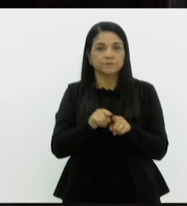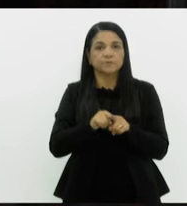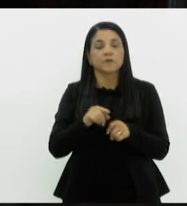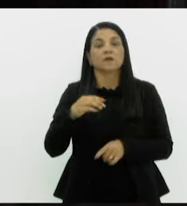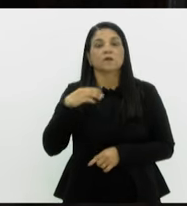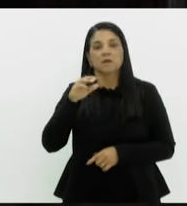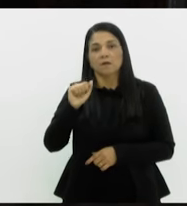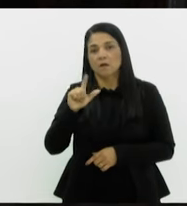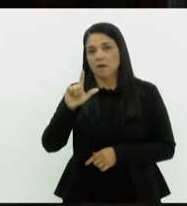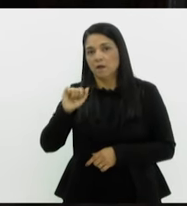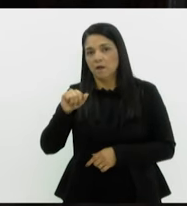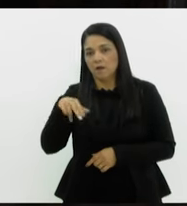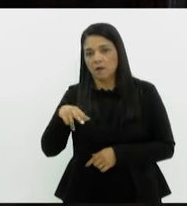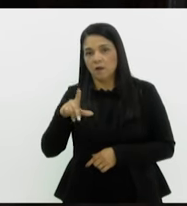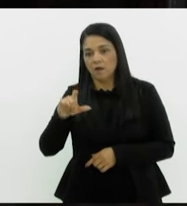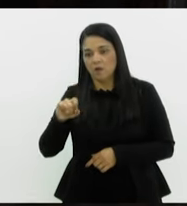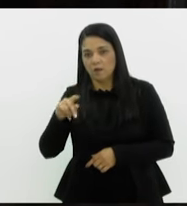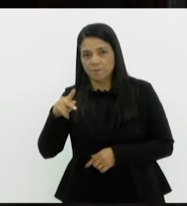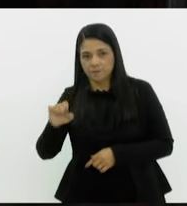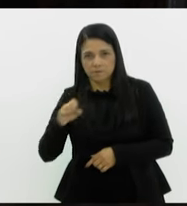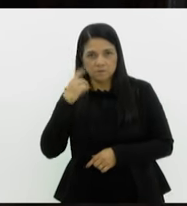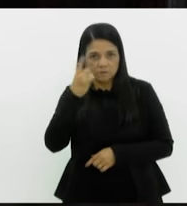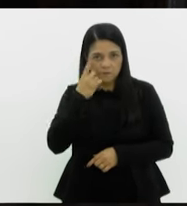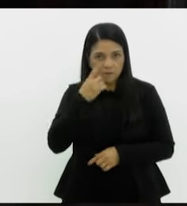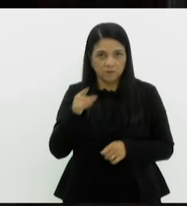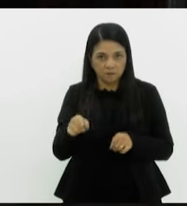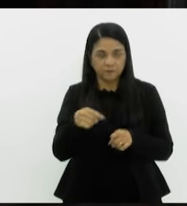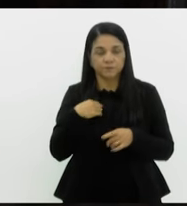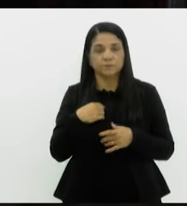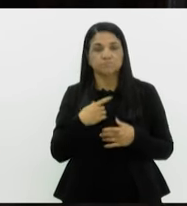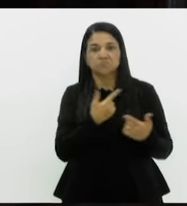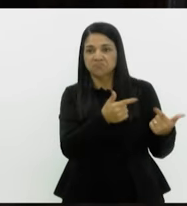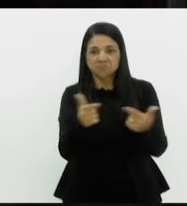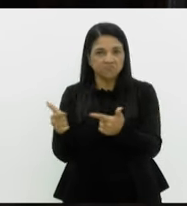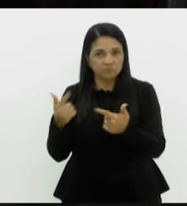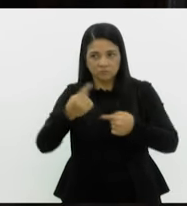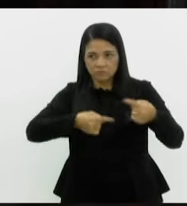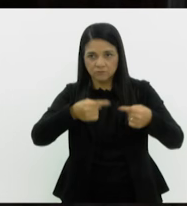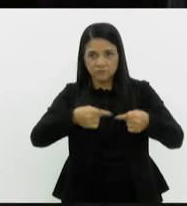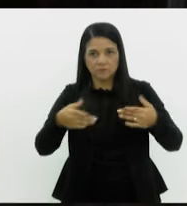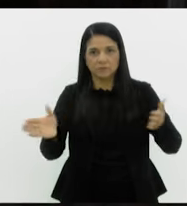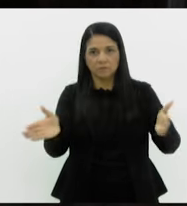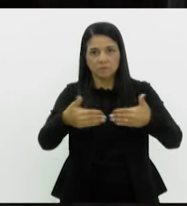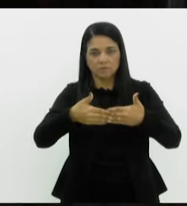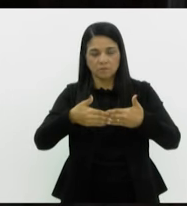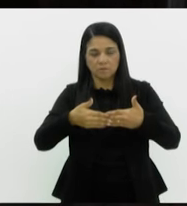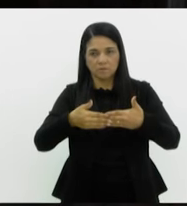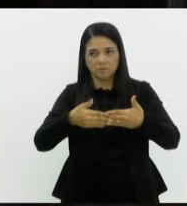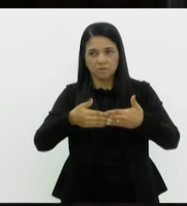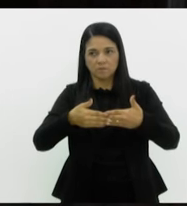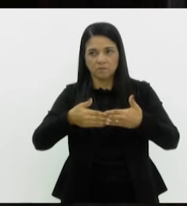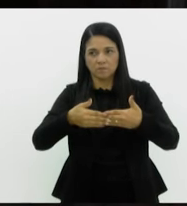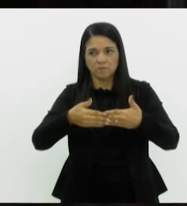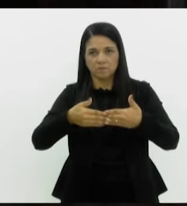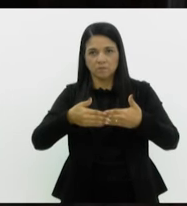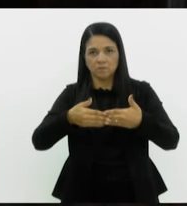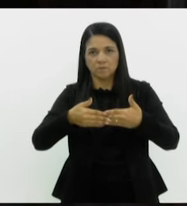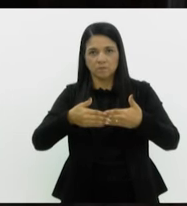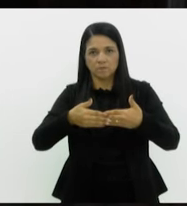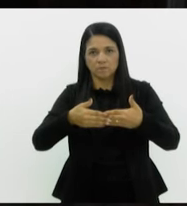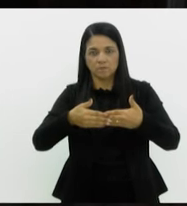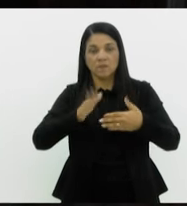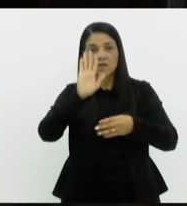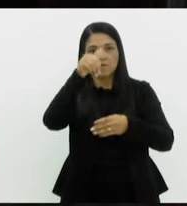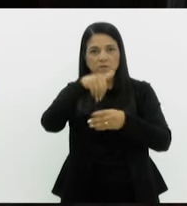Lopes. Em discussão, não havendo quem queira discutir, encerrada a discussão.